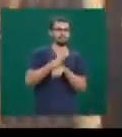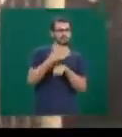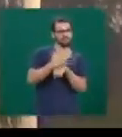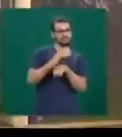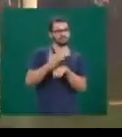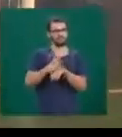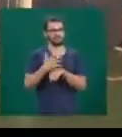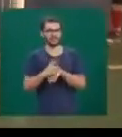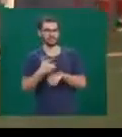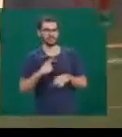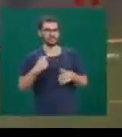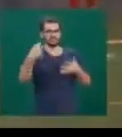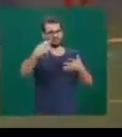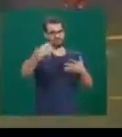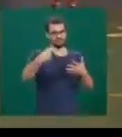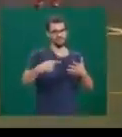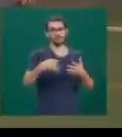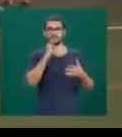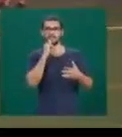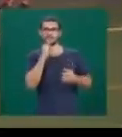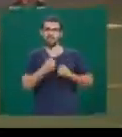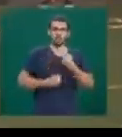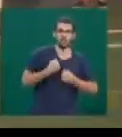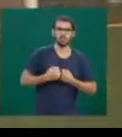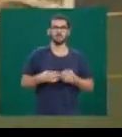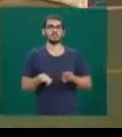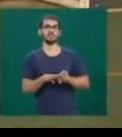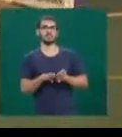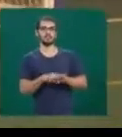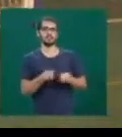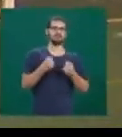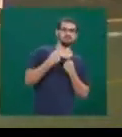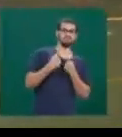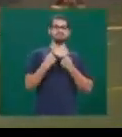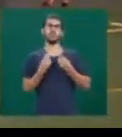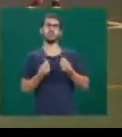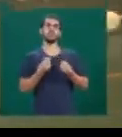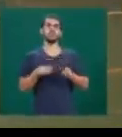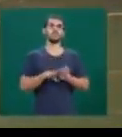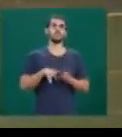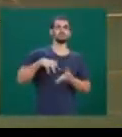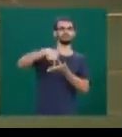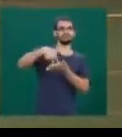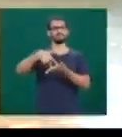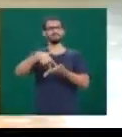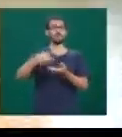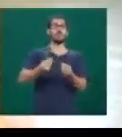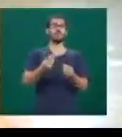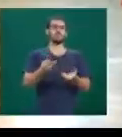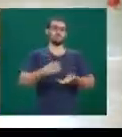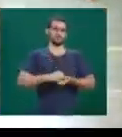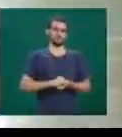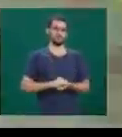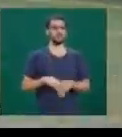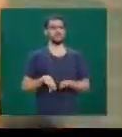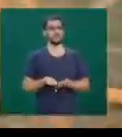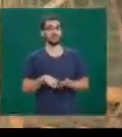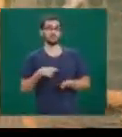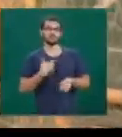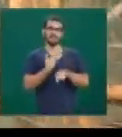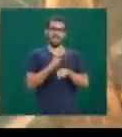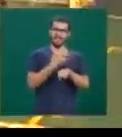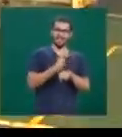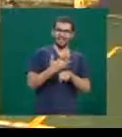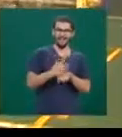alguns fundamentos, como velocidade, reação e posicionamento dentro do gol. A atividade prática